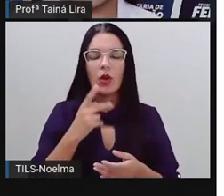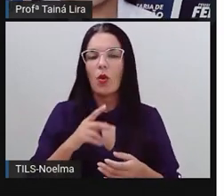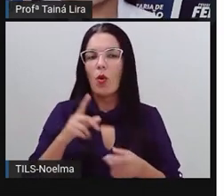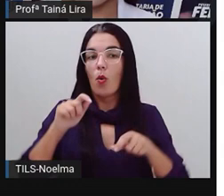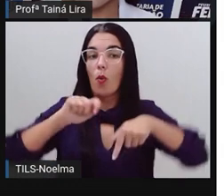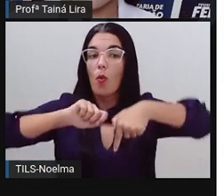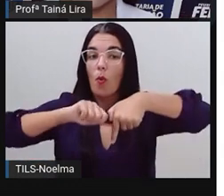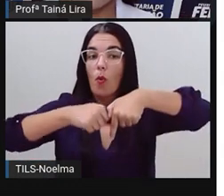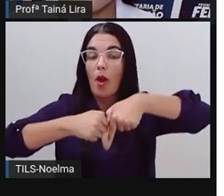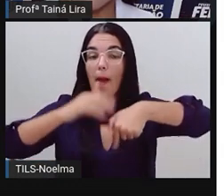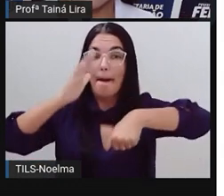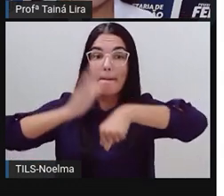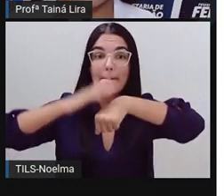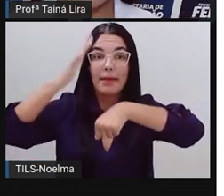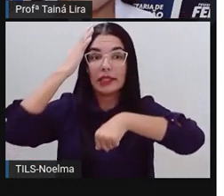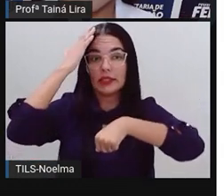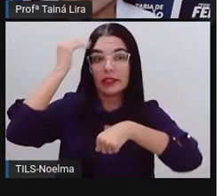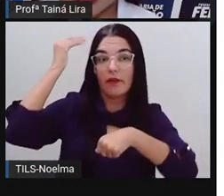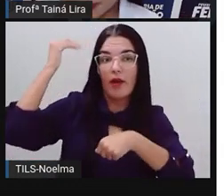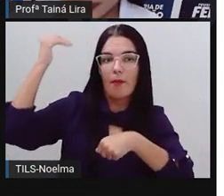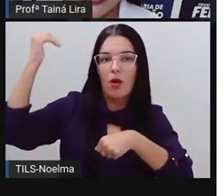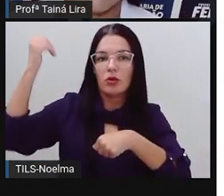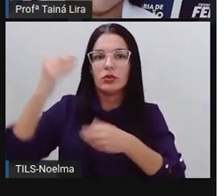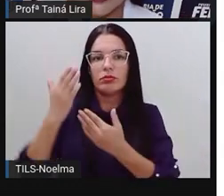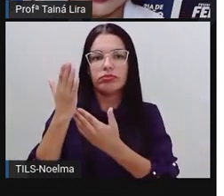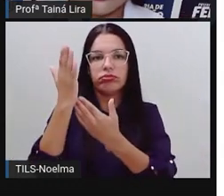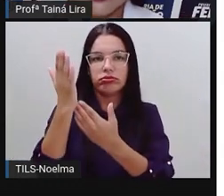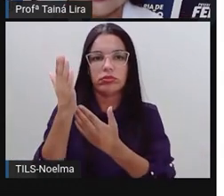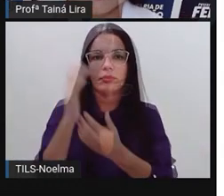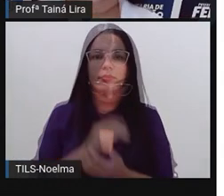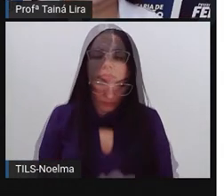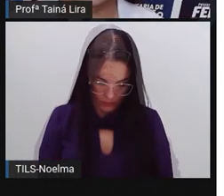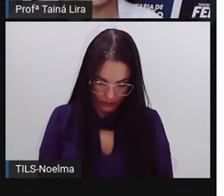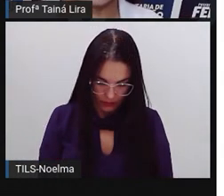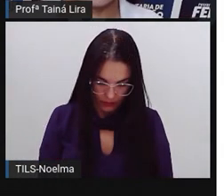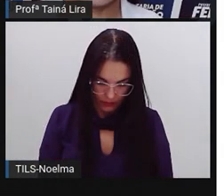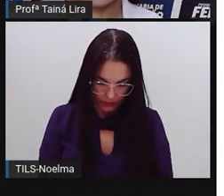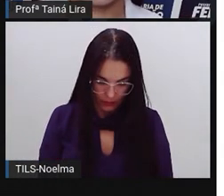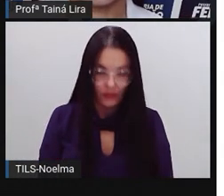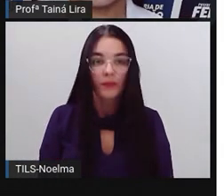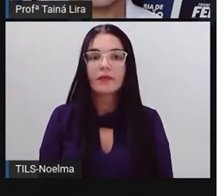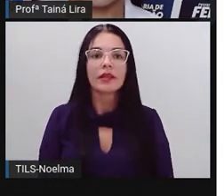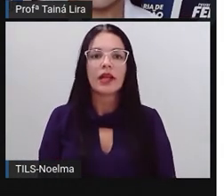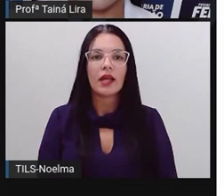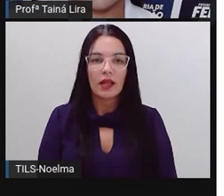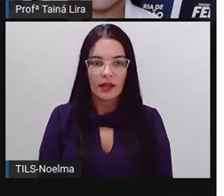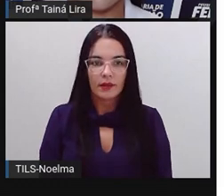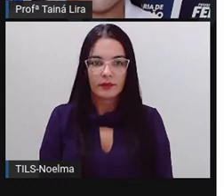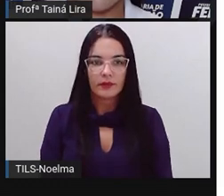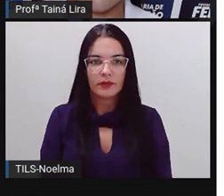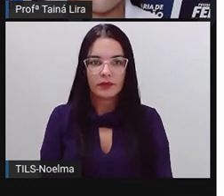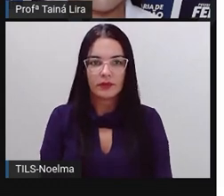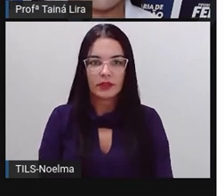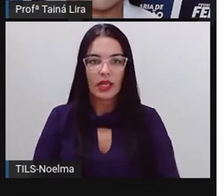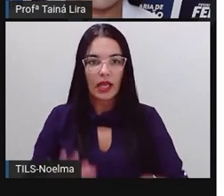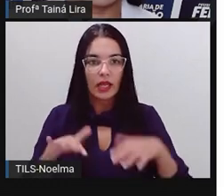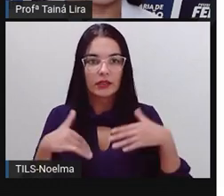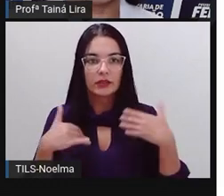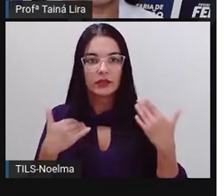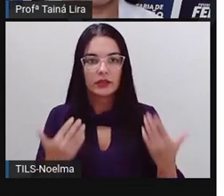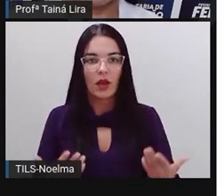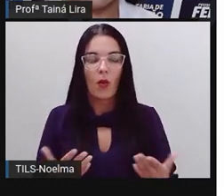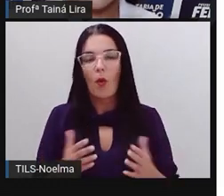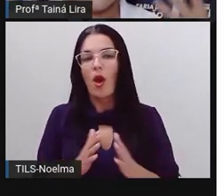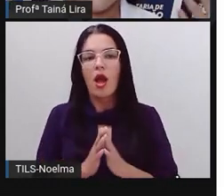que era liderado por Zumbi dos Palmares certo e aí os quilombos remanescentes em Feira de